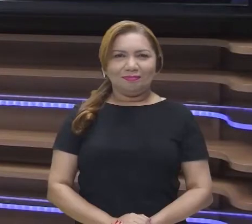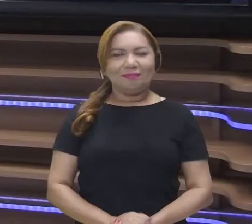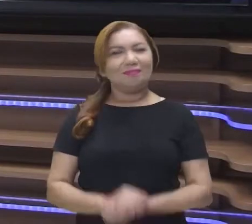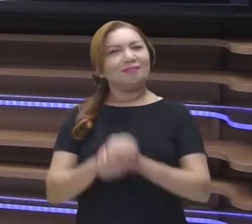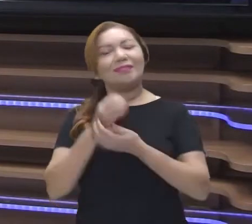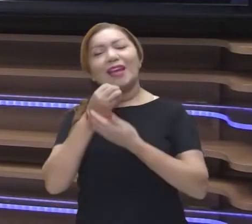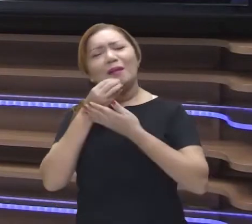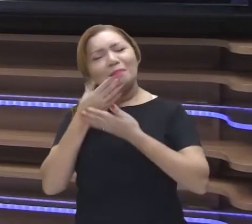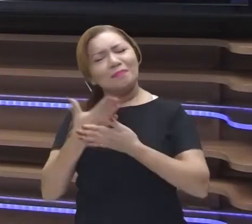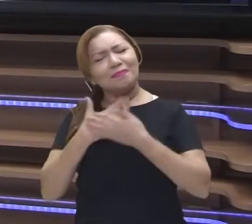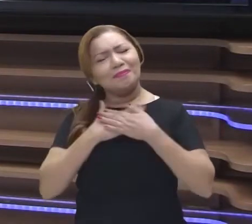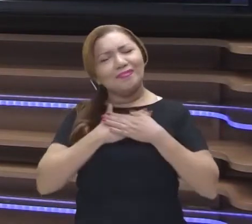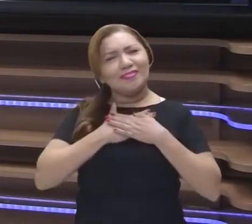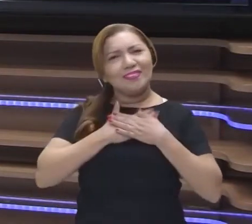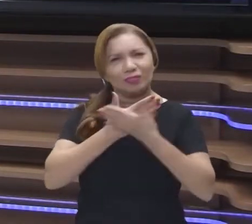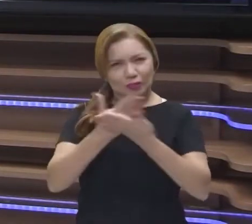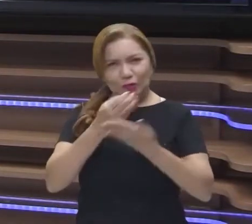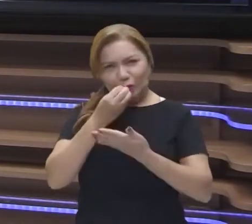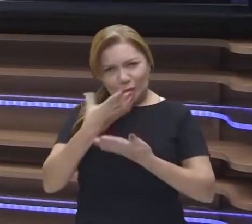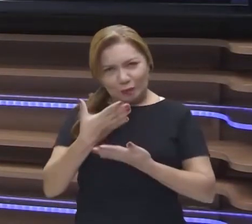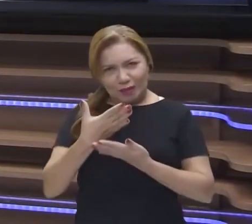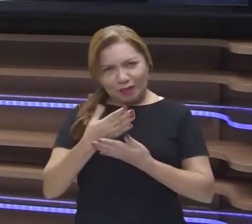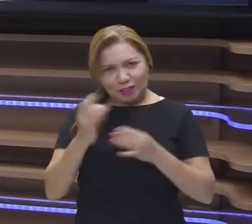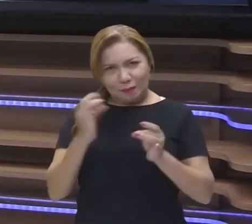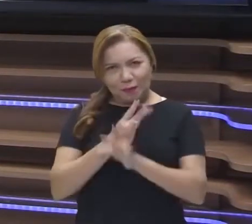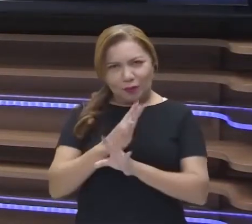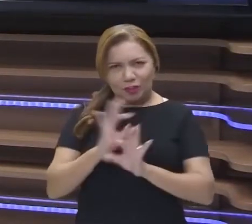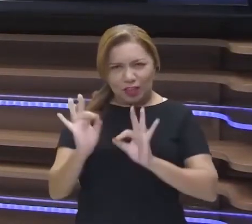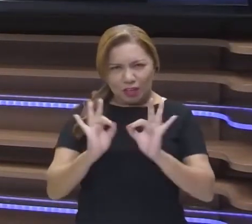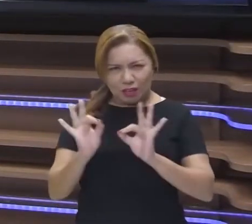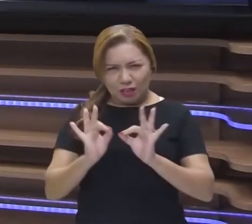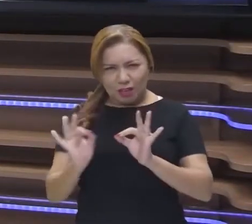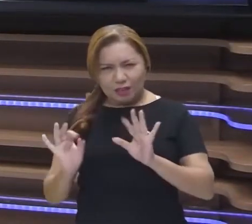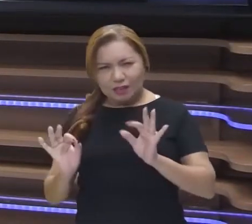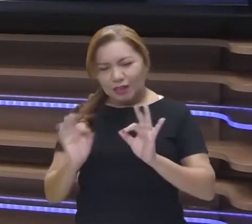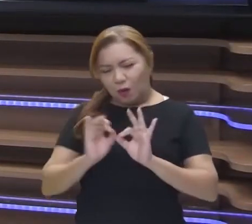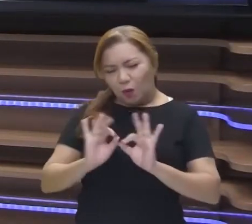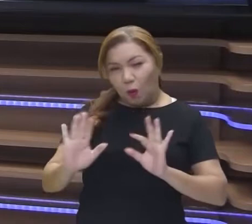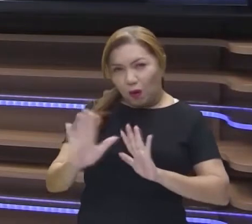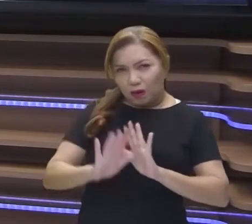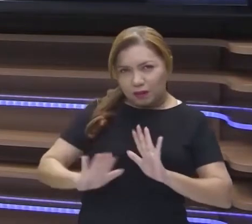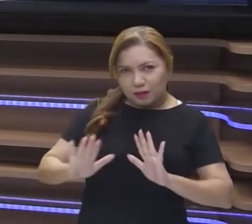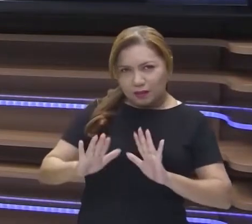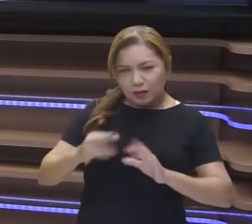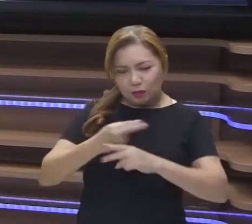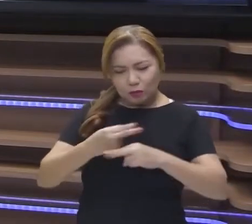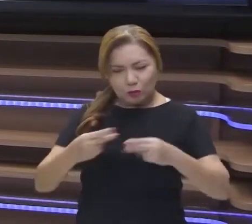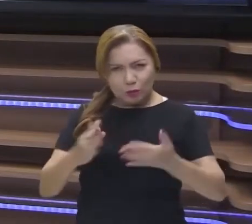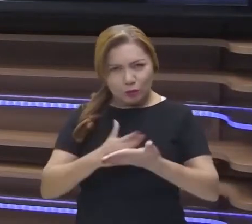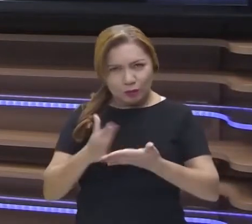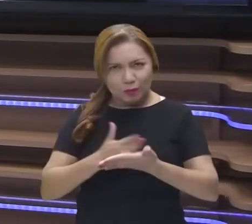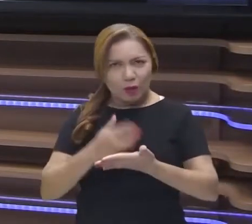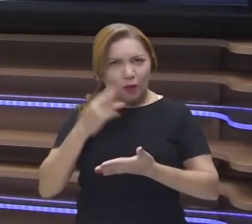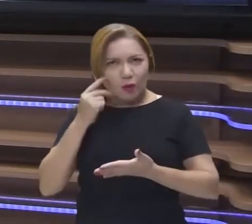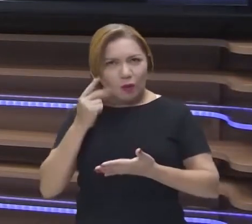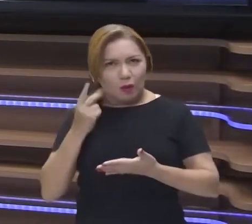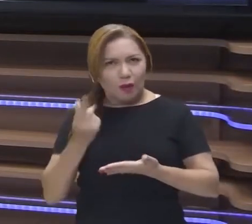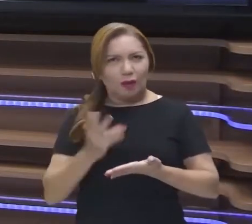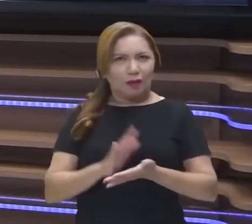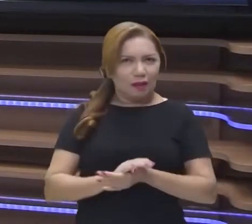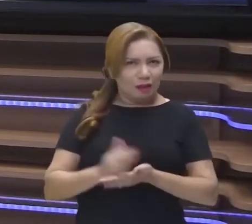Bem, meus amores, está tudo bem com vocês? Estão aí preparados? Já separaram o material didático de vocês? Cadê? Já está aí com o